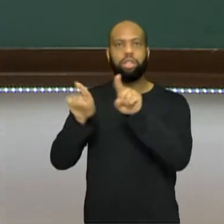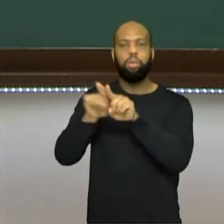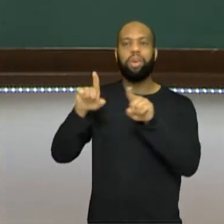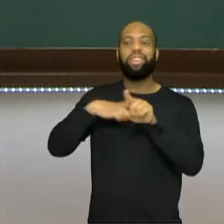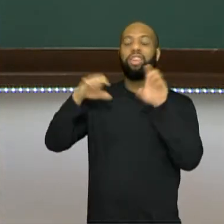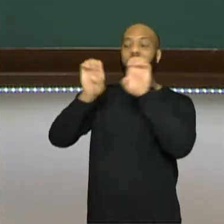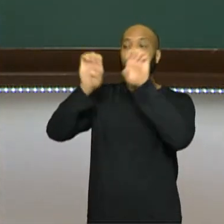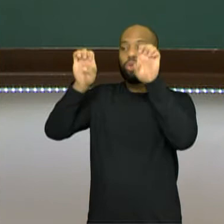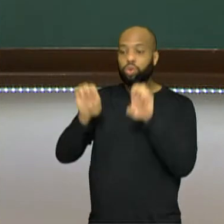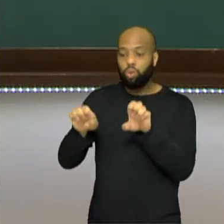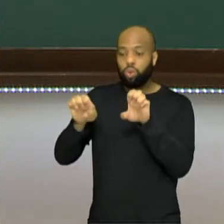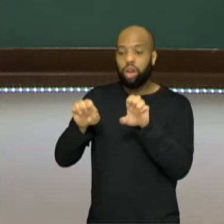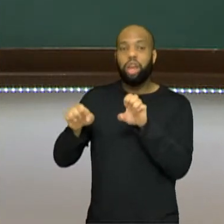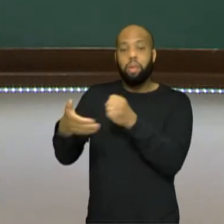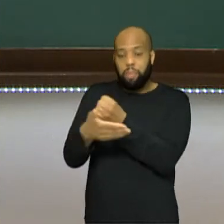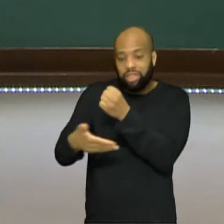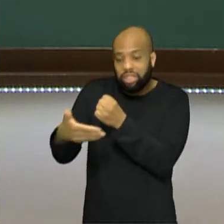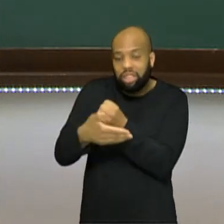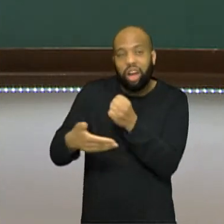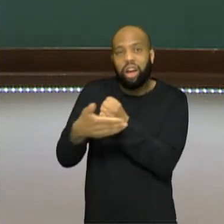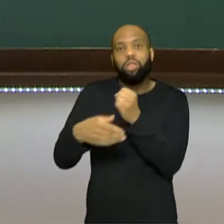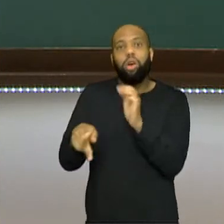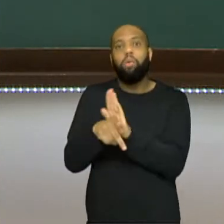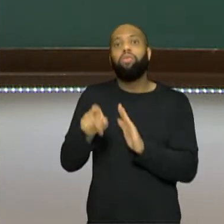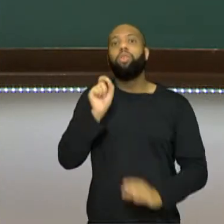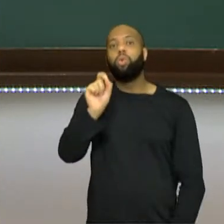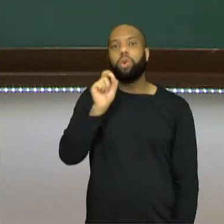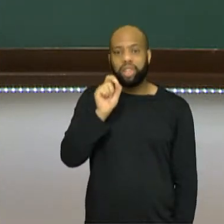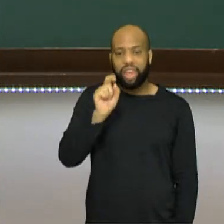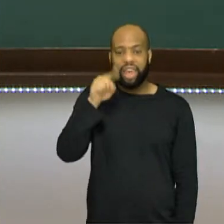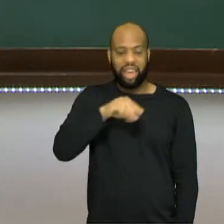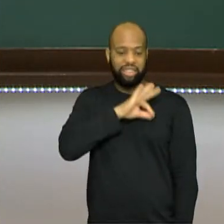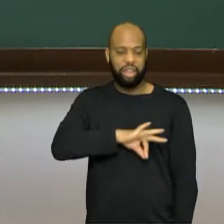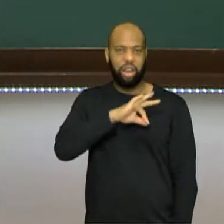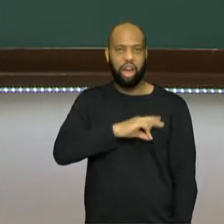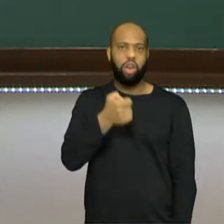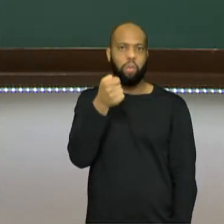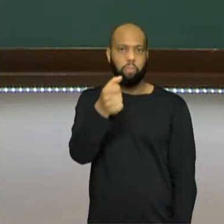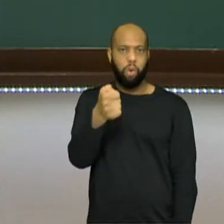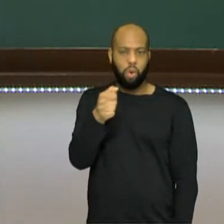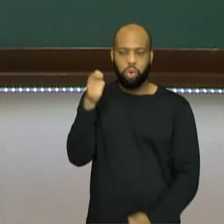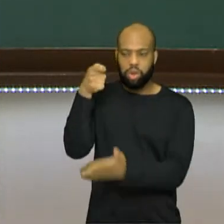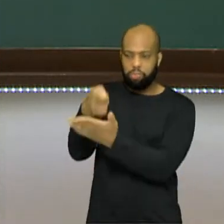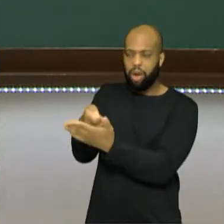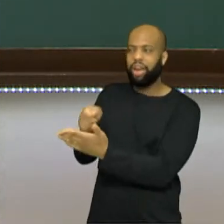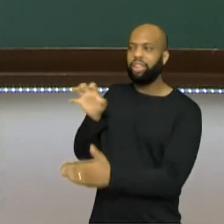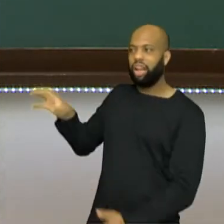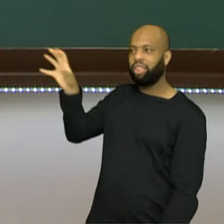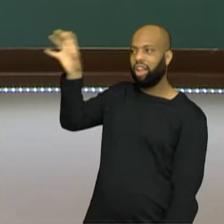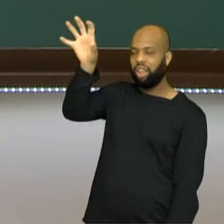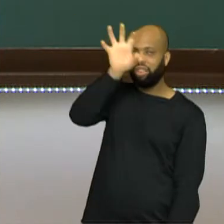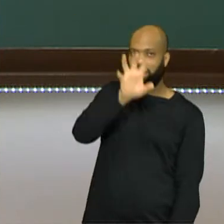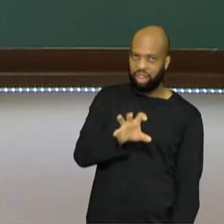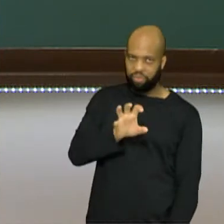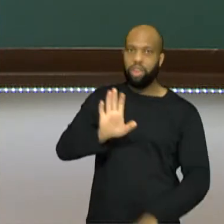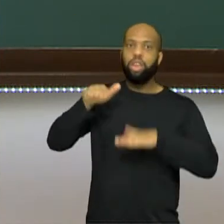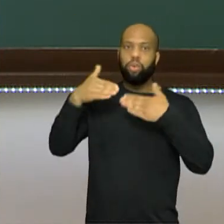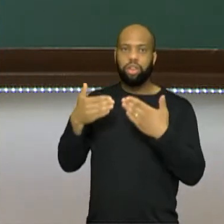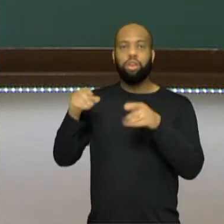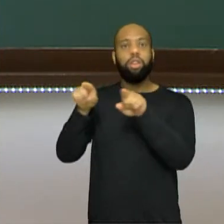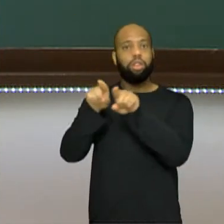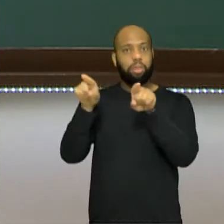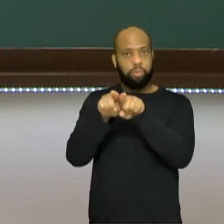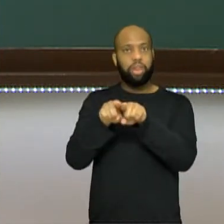em cima do assalariamento, do salário que se paga nessas regiões, que é um salário baixo. E